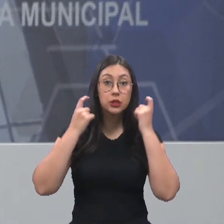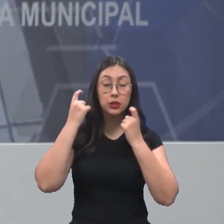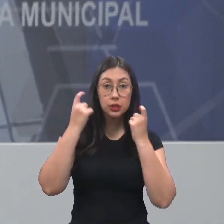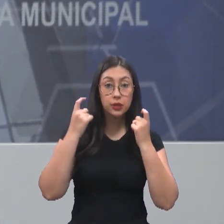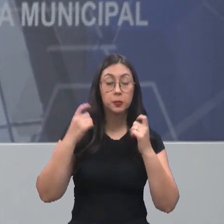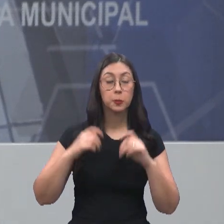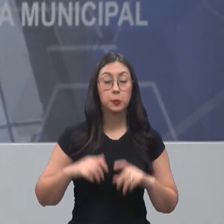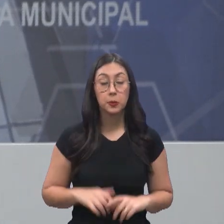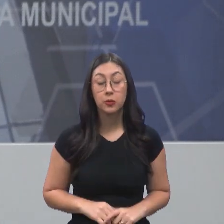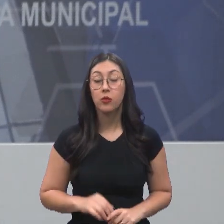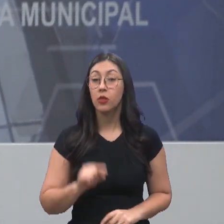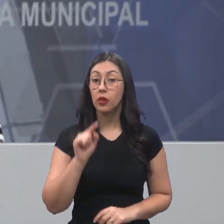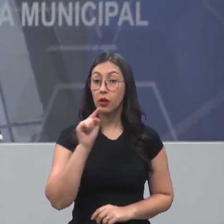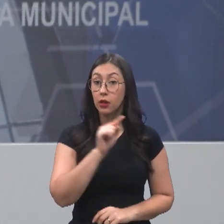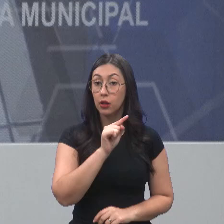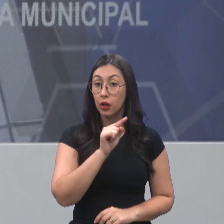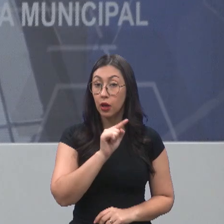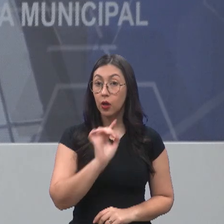Lá, uma mãe